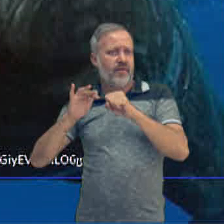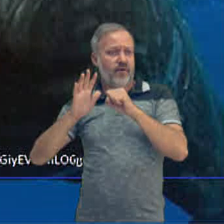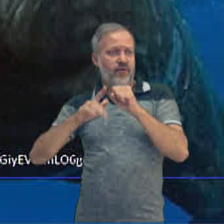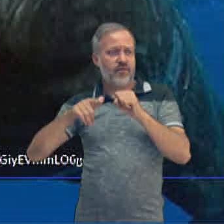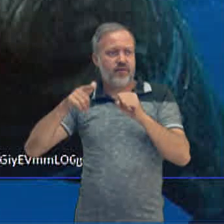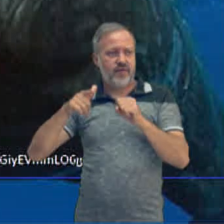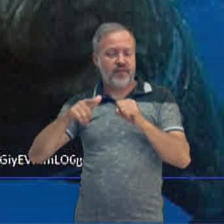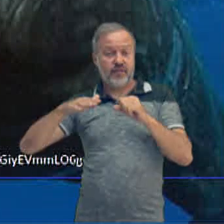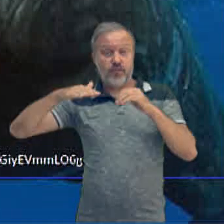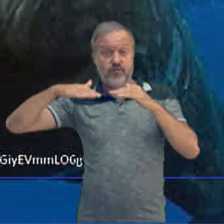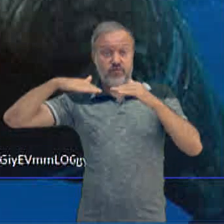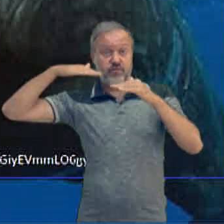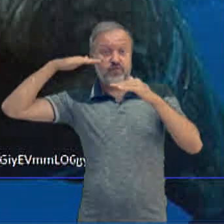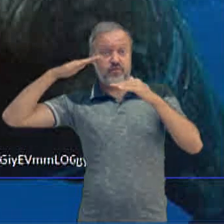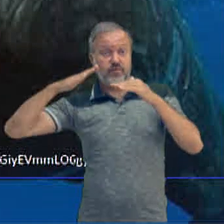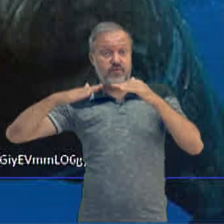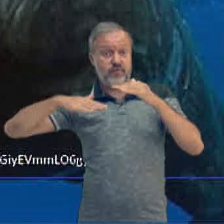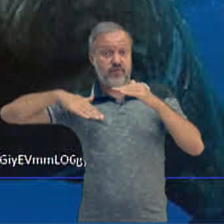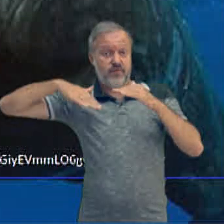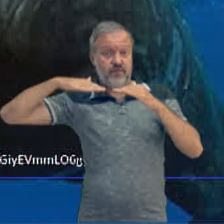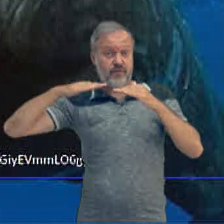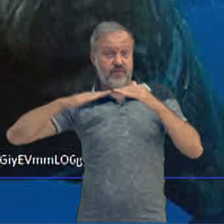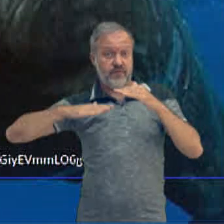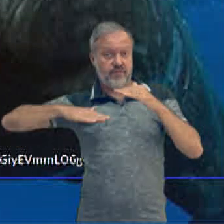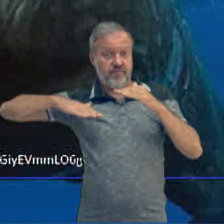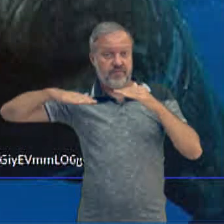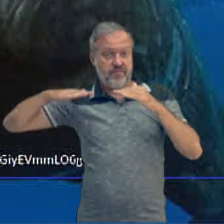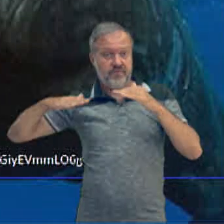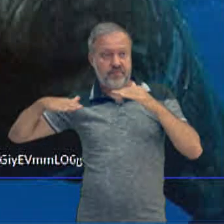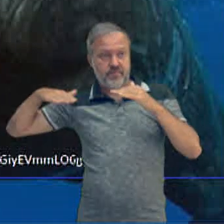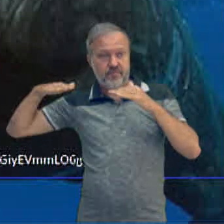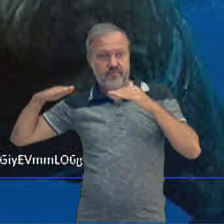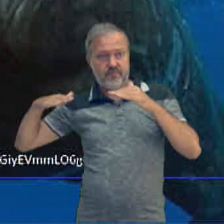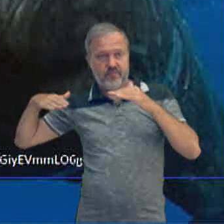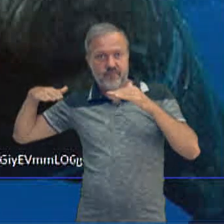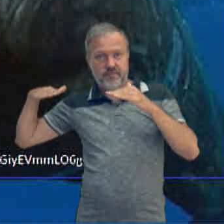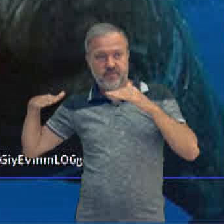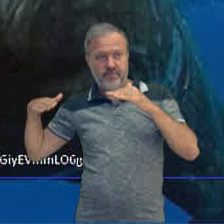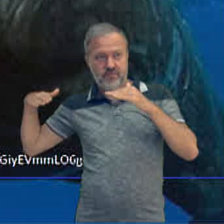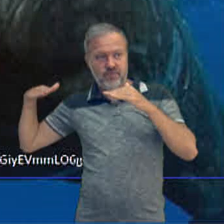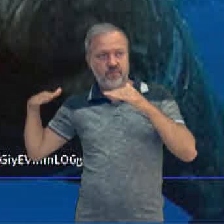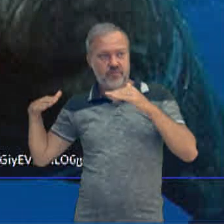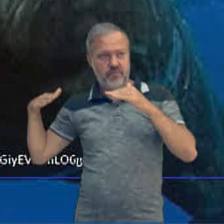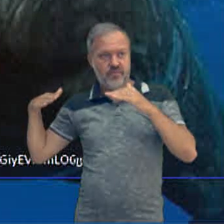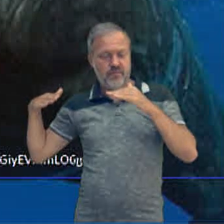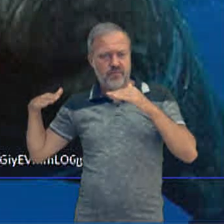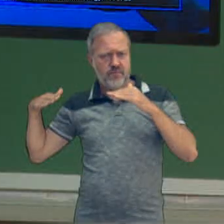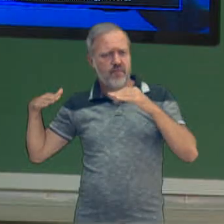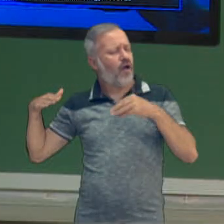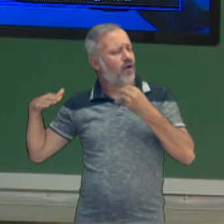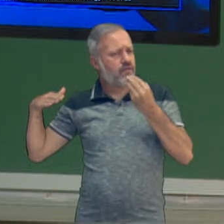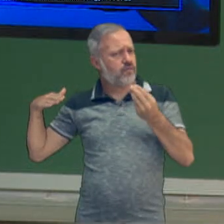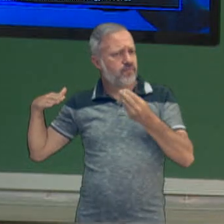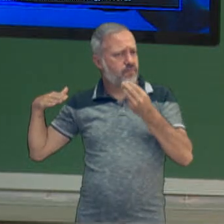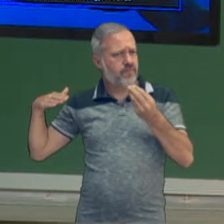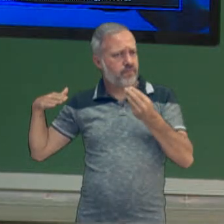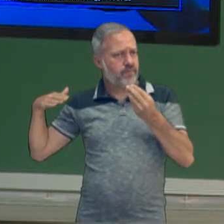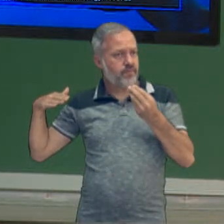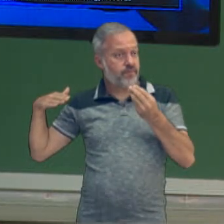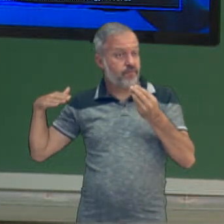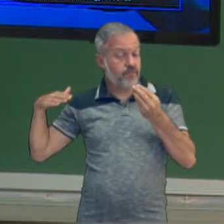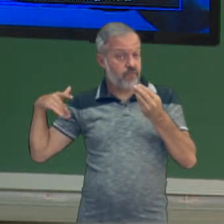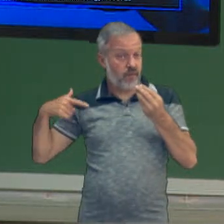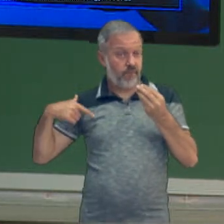Eles controlam a flutuabilidade na coluna da água por essa gordura que eles têm nessa cabeça. Como assim, professora? Quando o